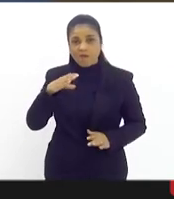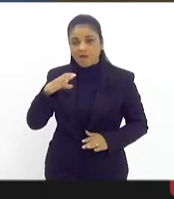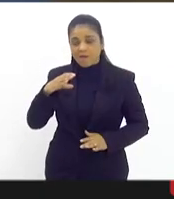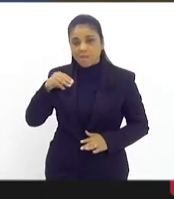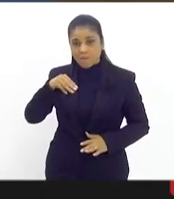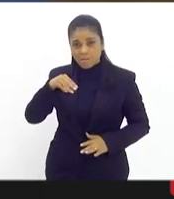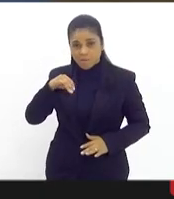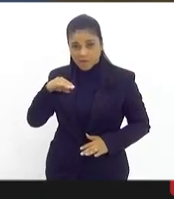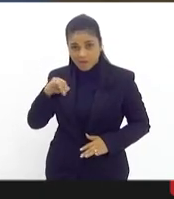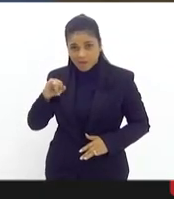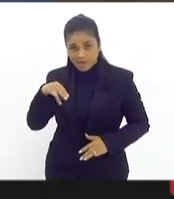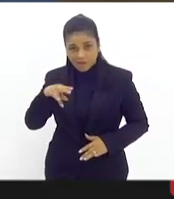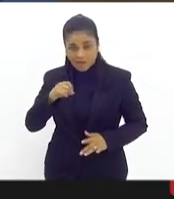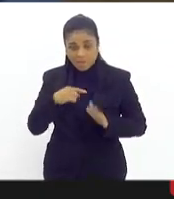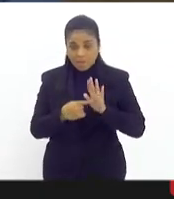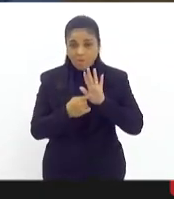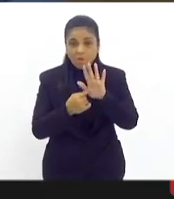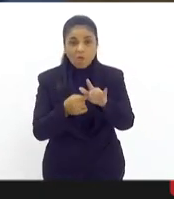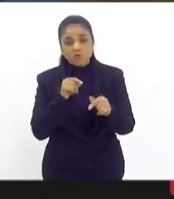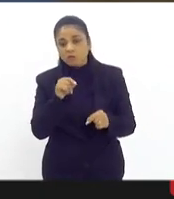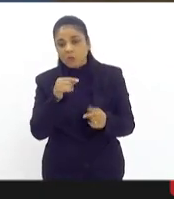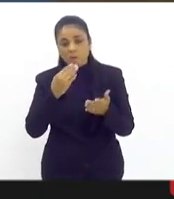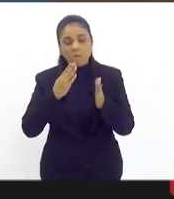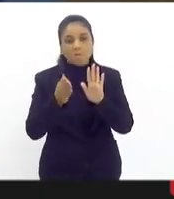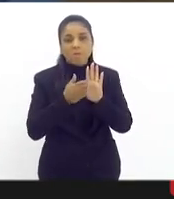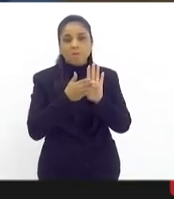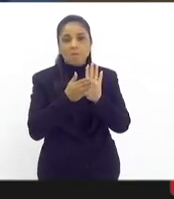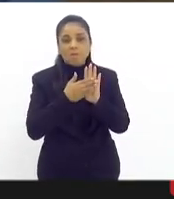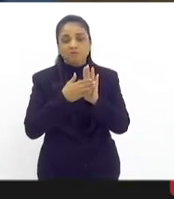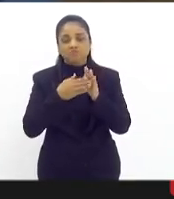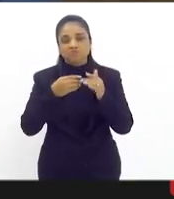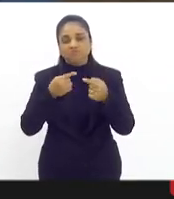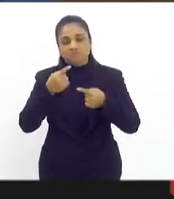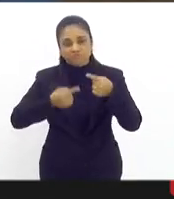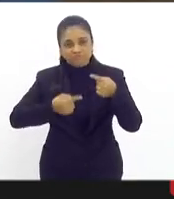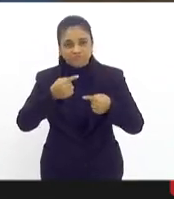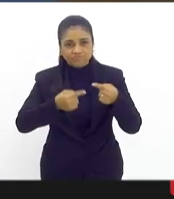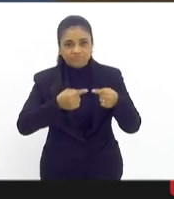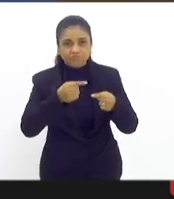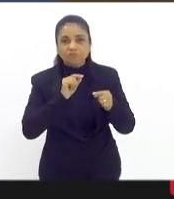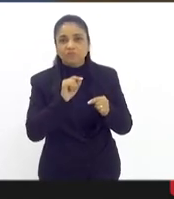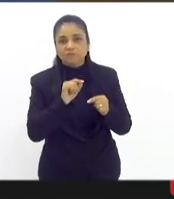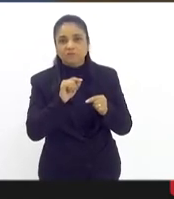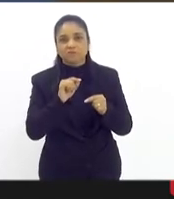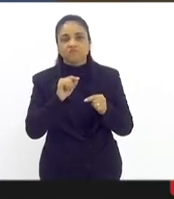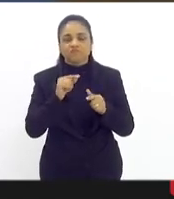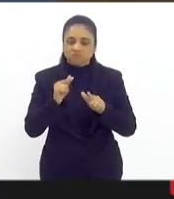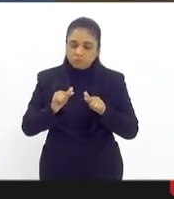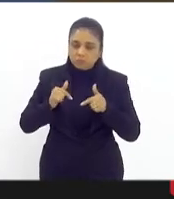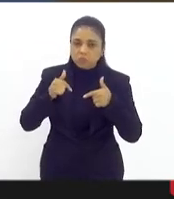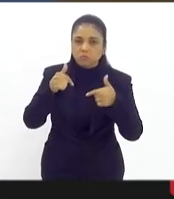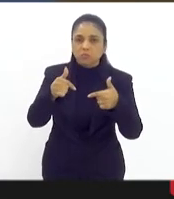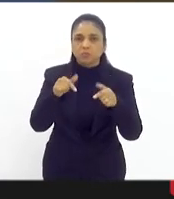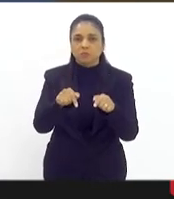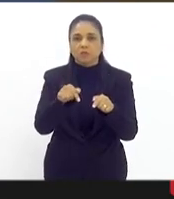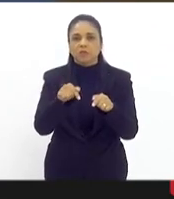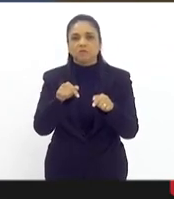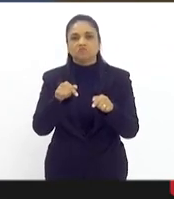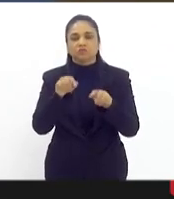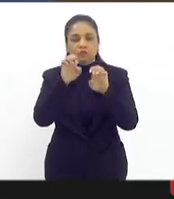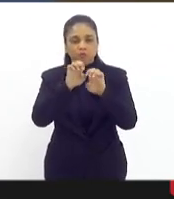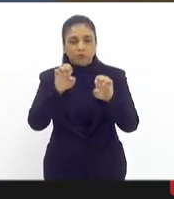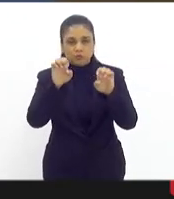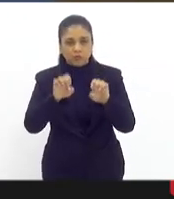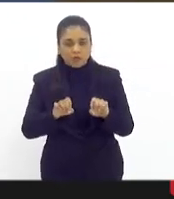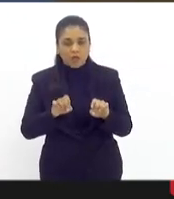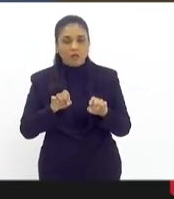ao propósito de tratar de medidas que são estruturais, para que a gente possa sair dessa para melhor no campo do combate à desinformação